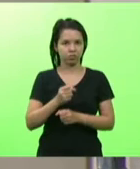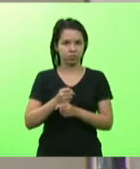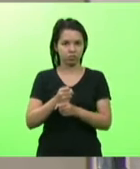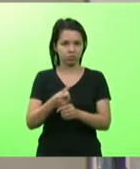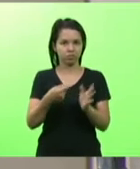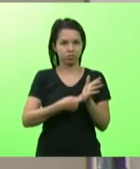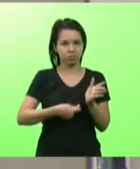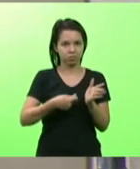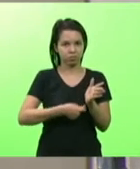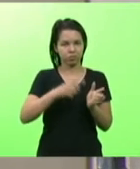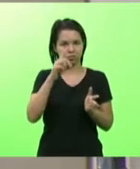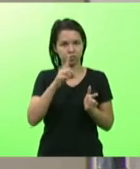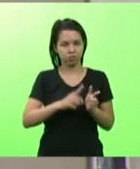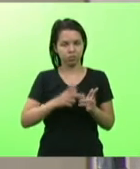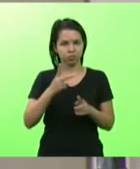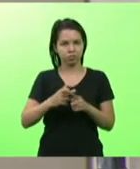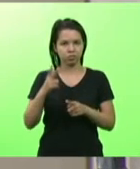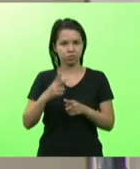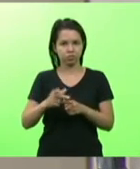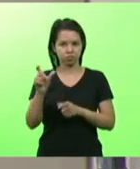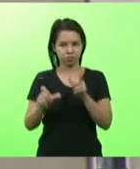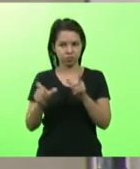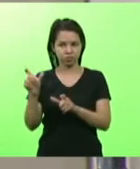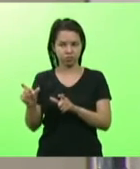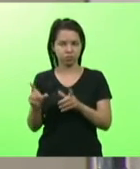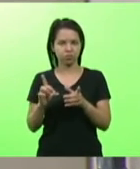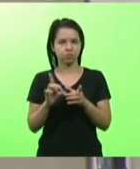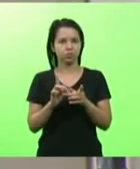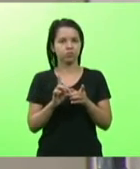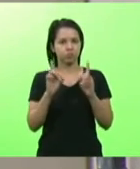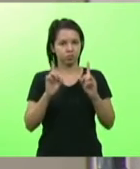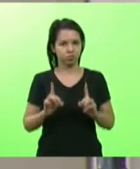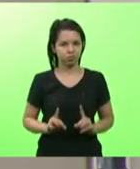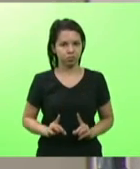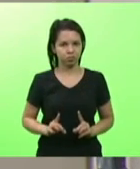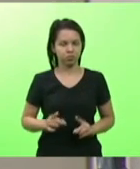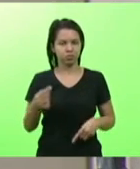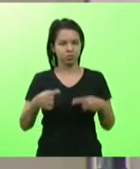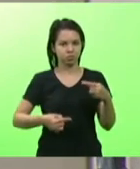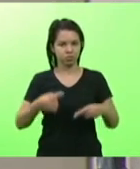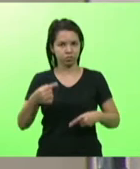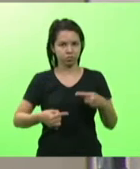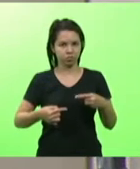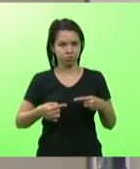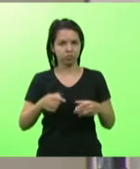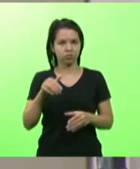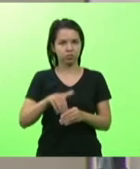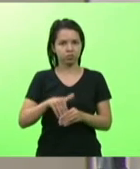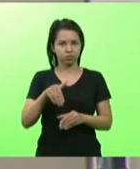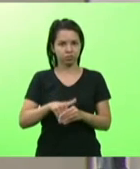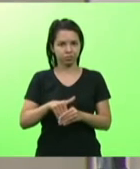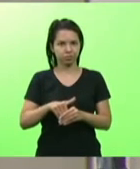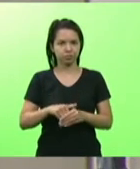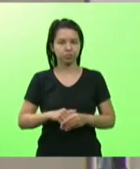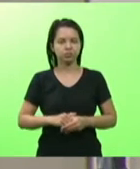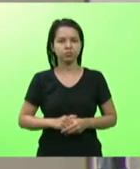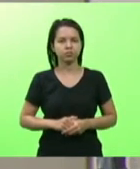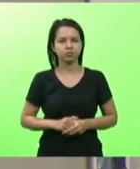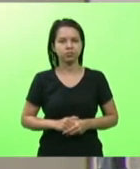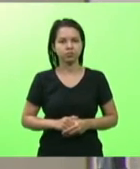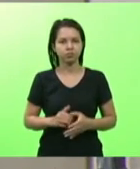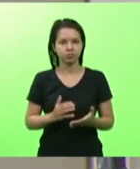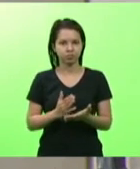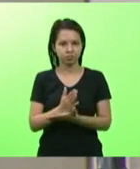direitos e conquistas as pessoas com deficiência em discussão não havendo Quem Queira discutir em votação deputados que aprovam permaneçam se